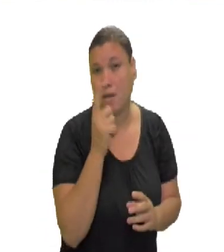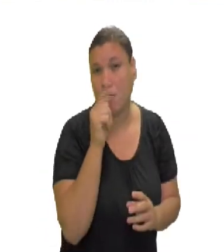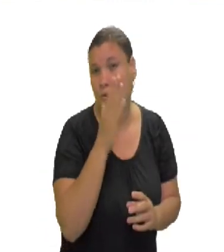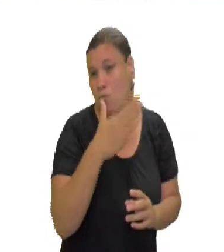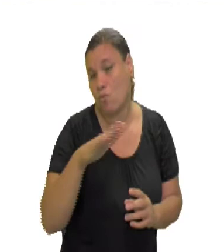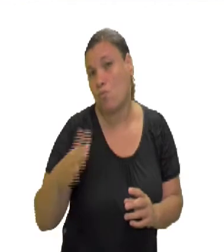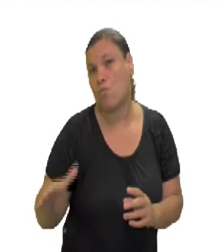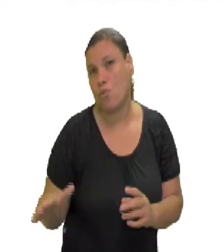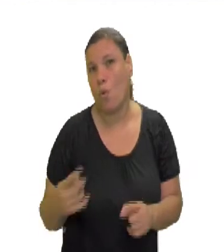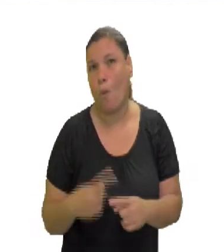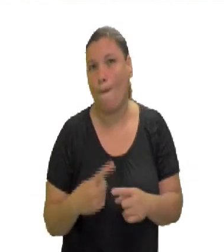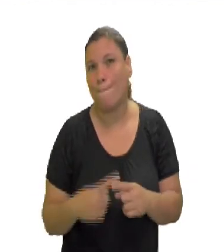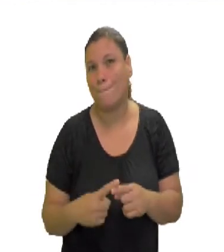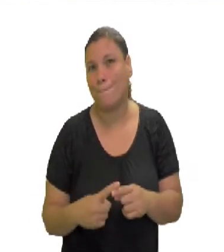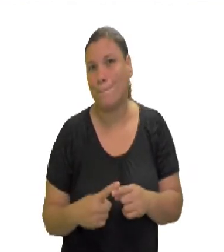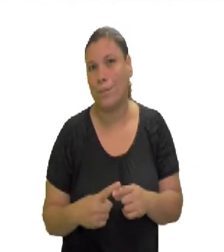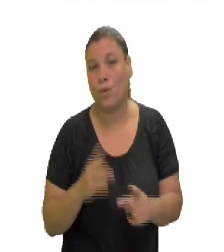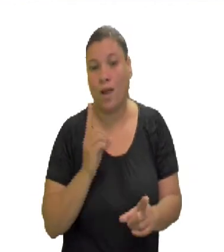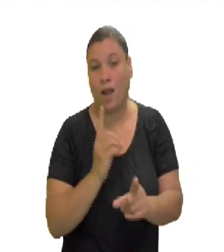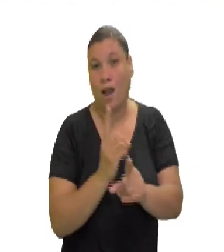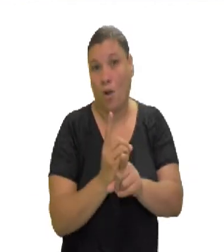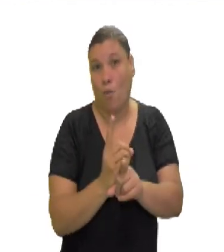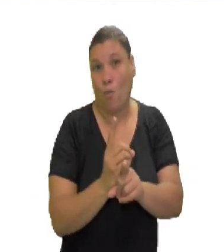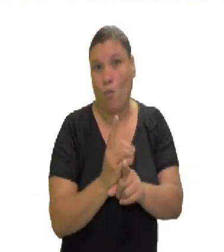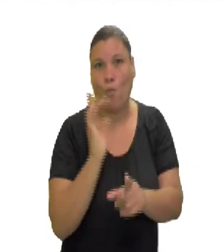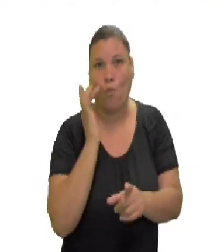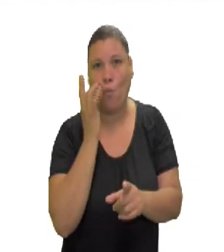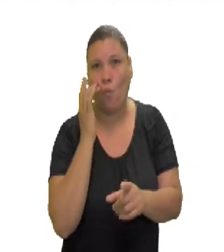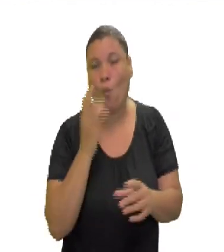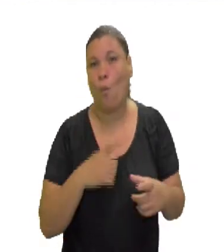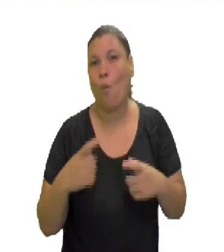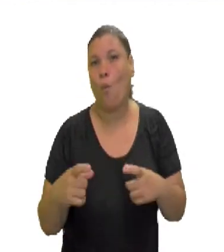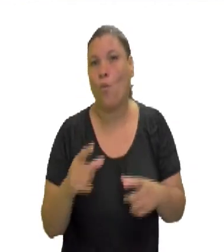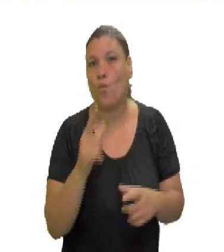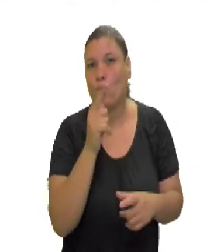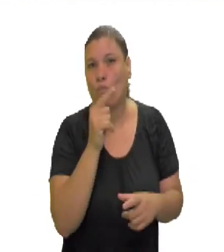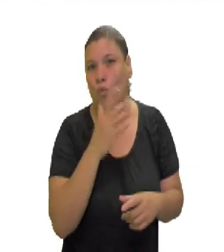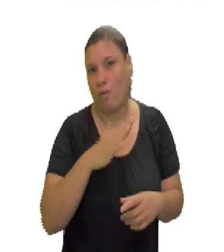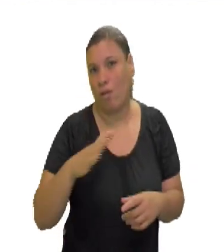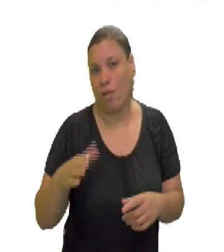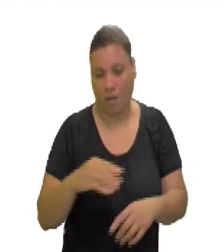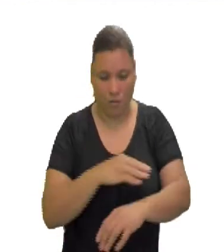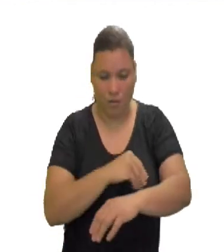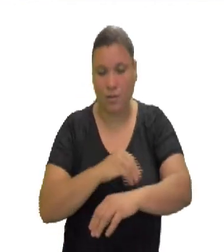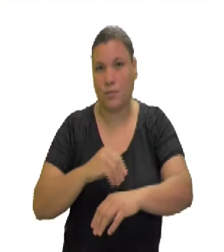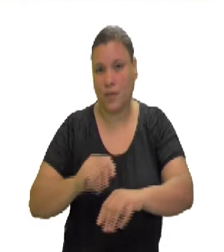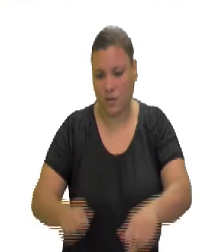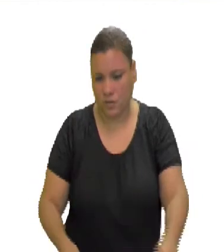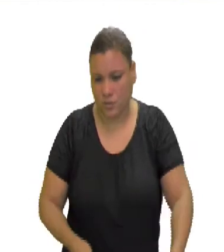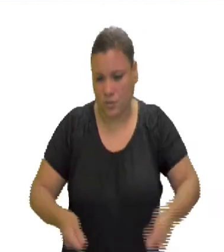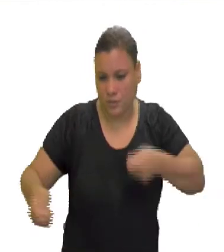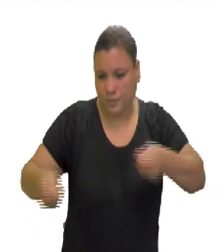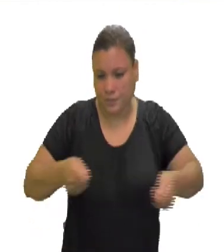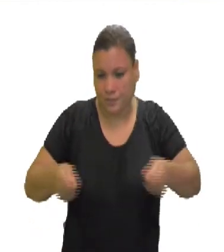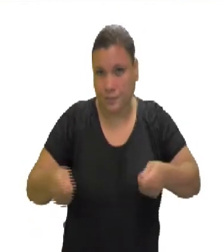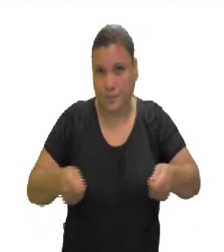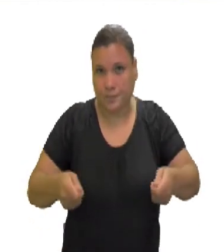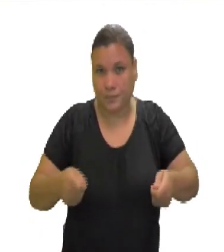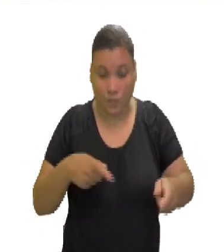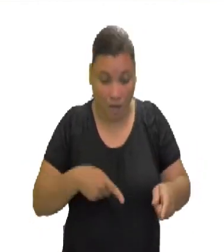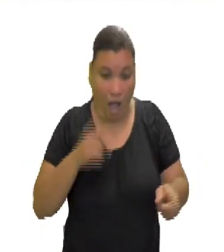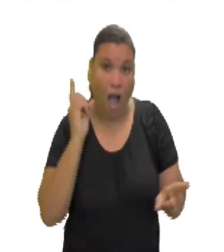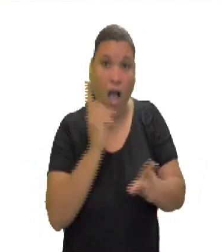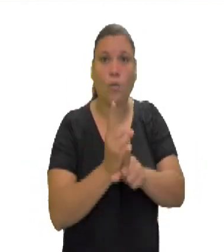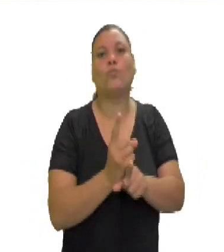ela ia garimpar aquele ouro, juntar o ouro, então não demandava uma estrutura muito grande.